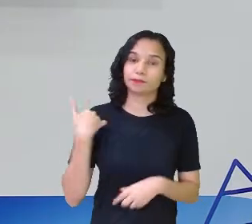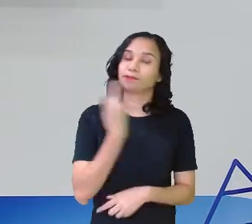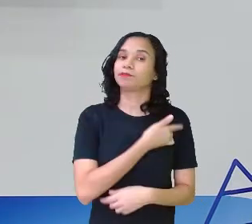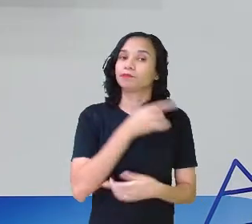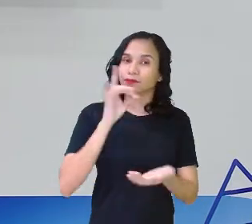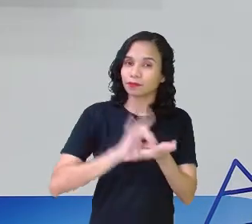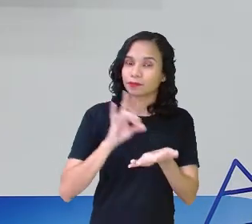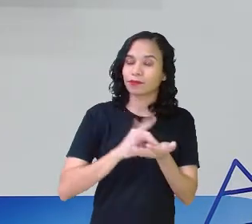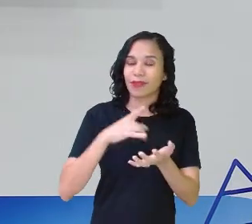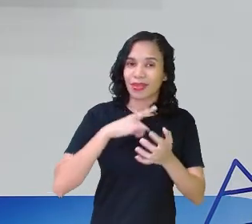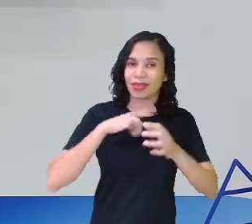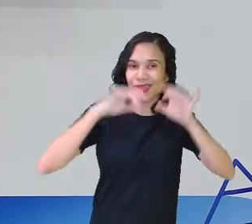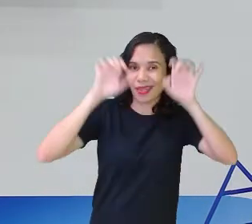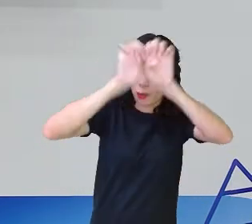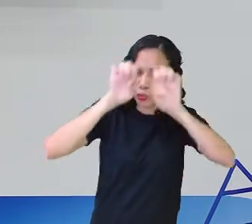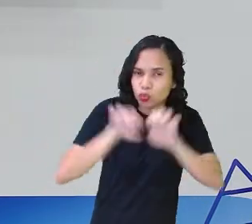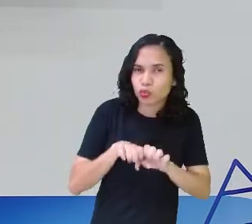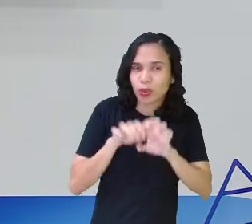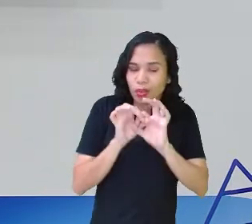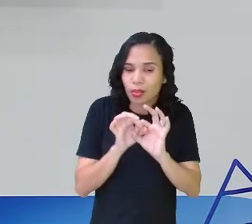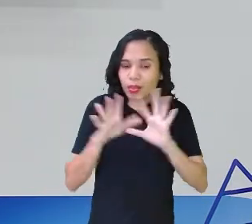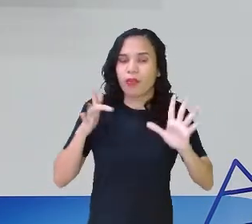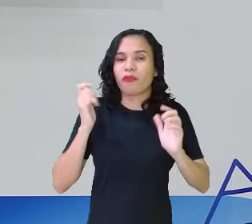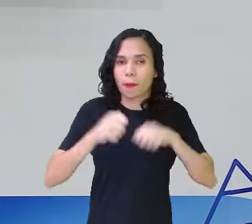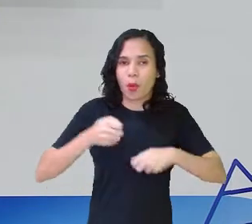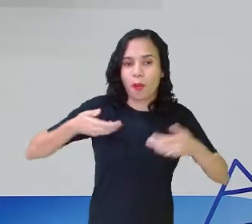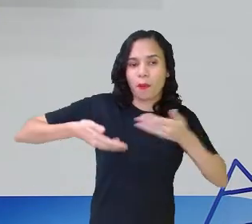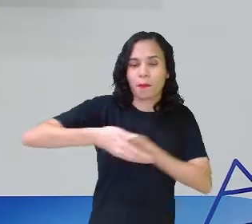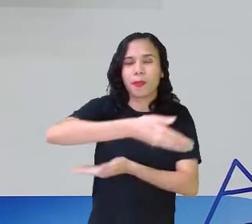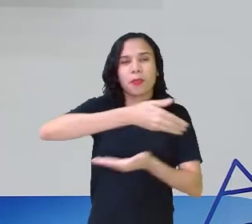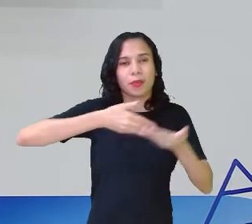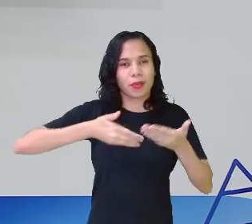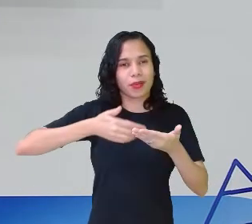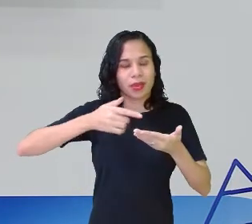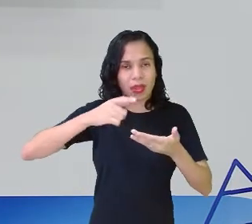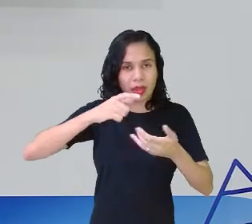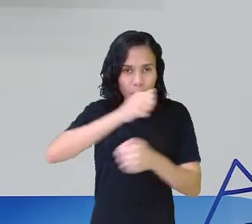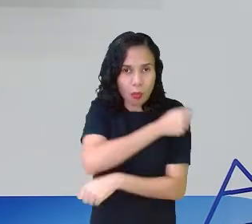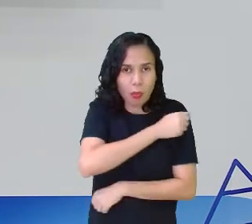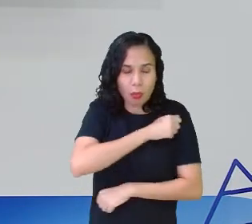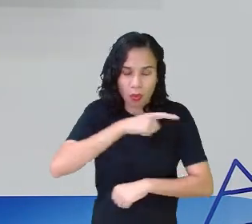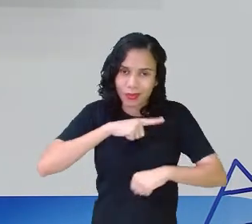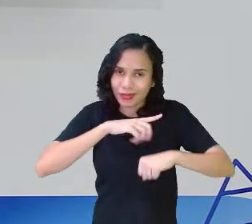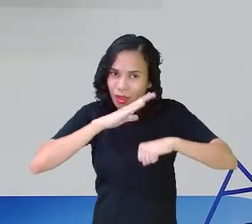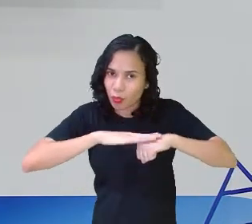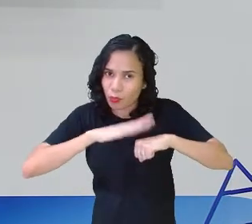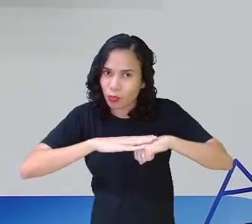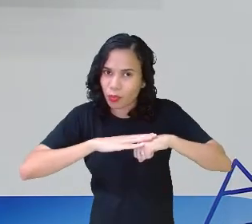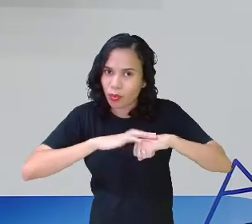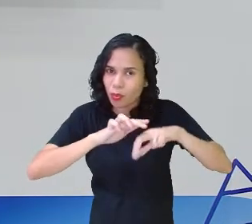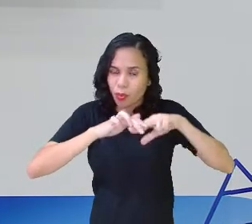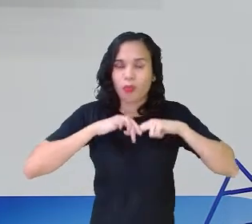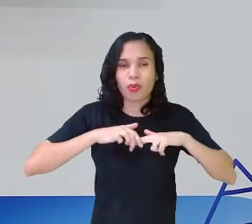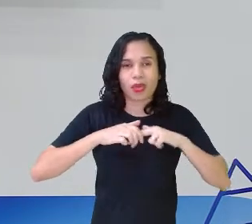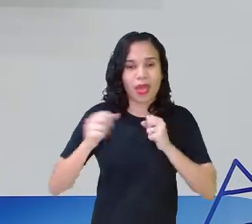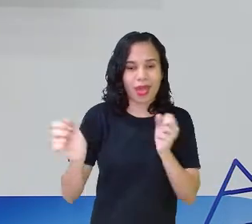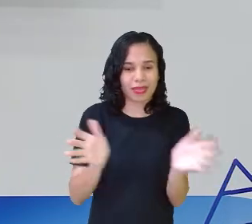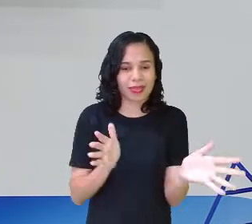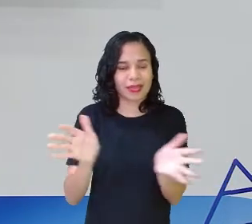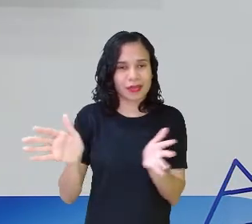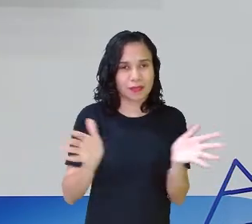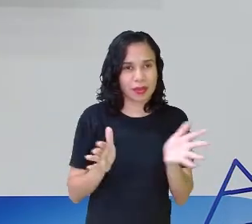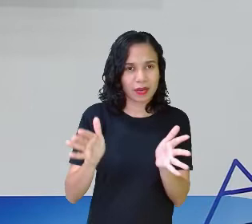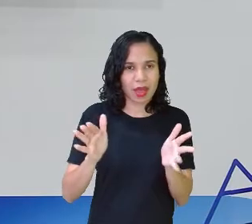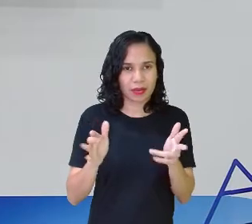uma estrutura que dê a possibilidade dele circular e construir autonomia? Né? Porque a acessibilidade física,